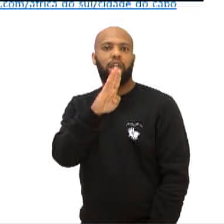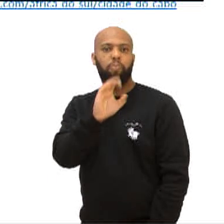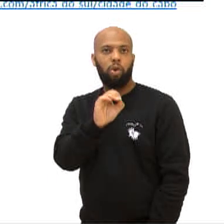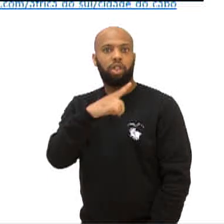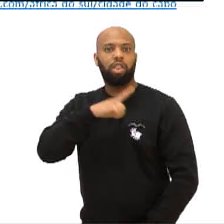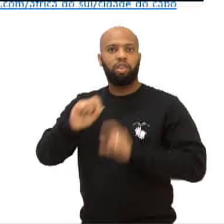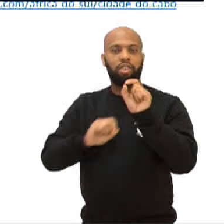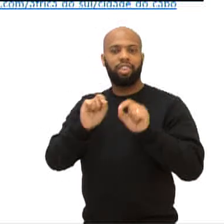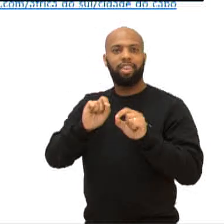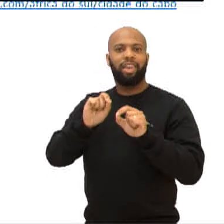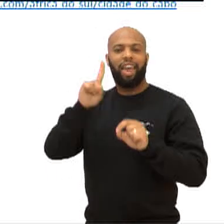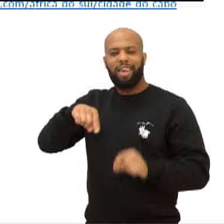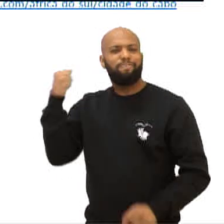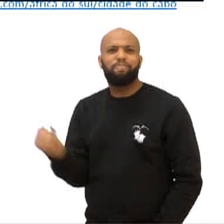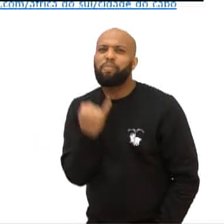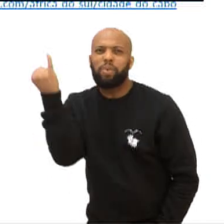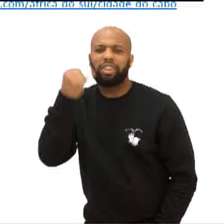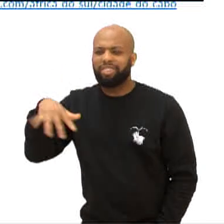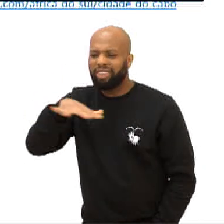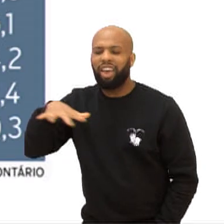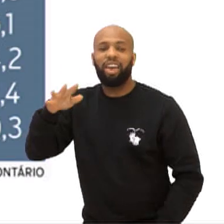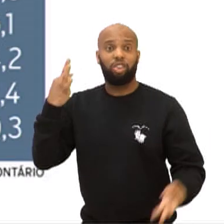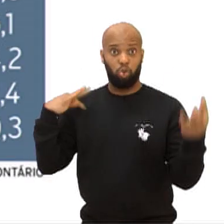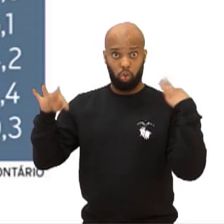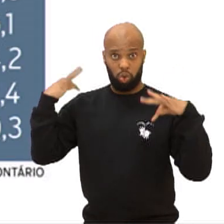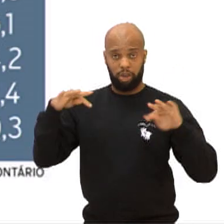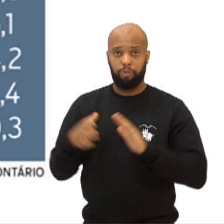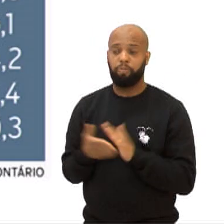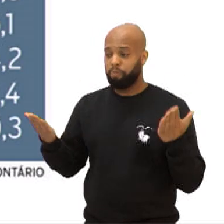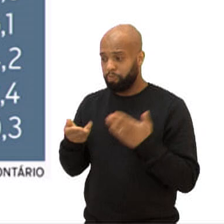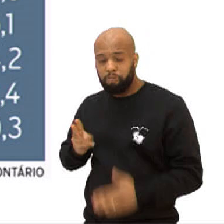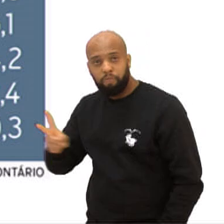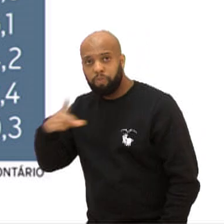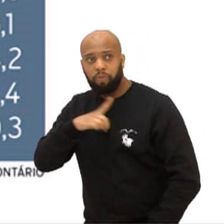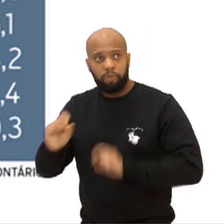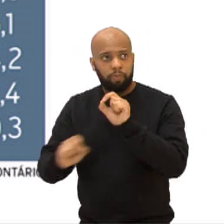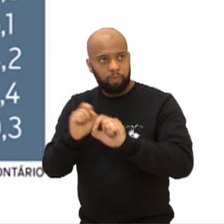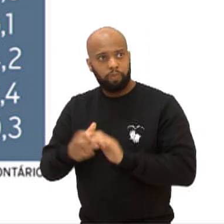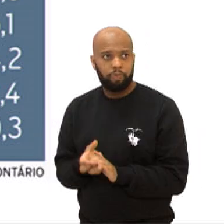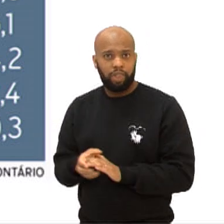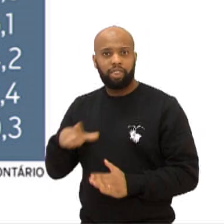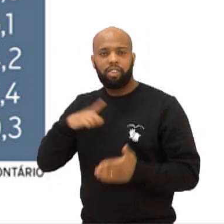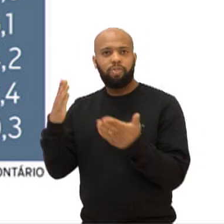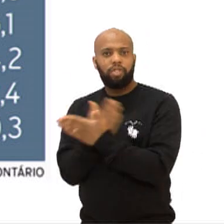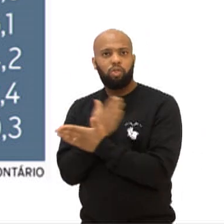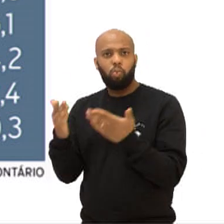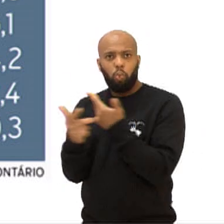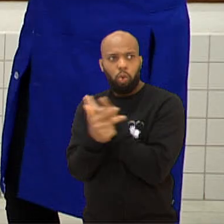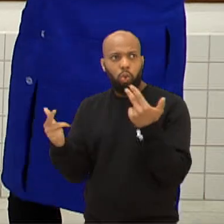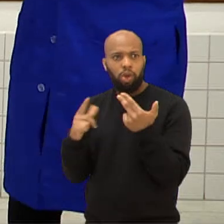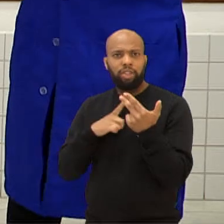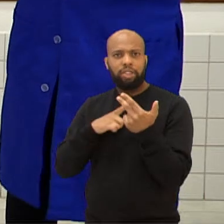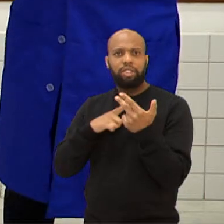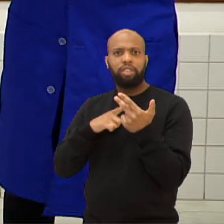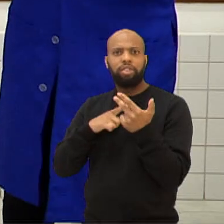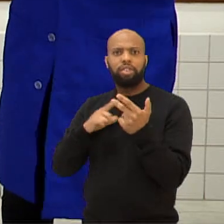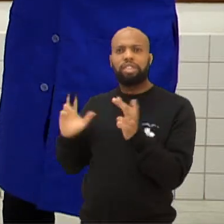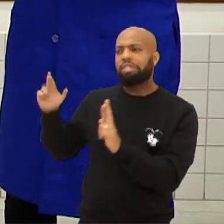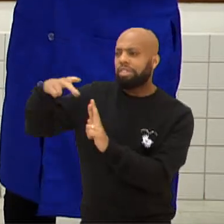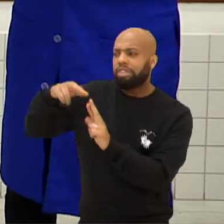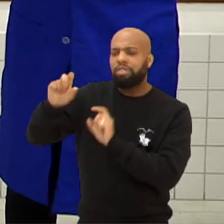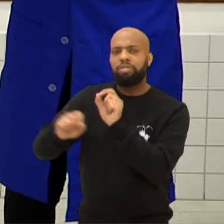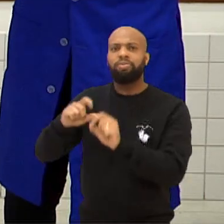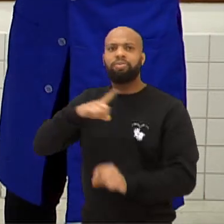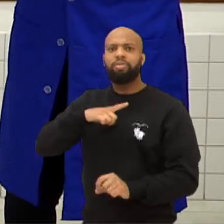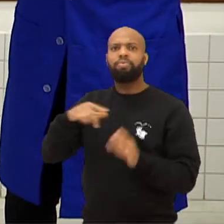para o aspecto turístico. Mas vamos lá, professora, na continuação, algumas abordagens que refletem o que temos